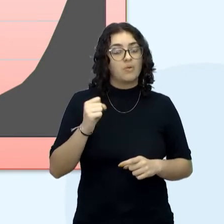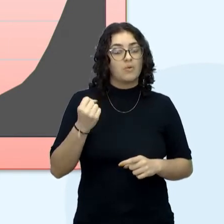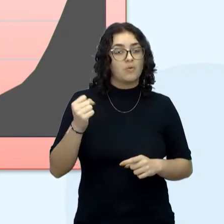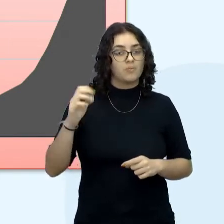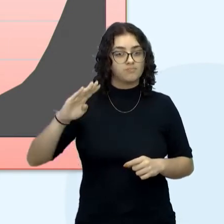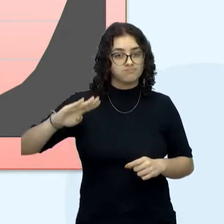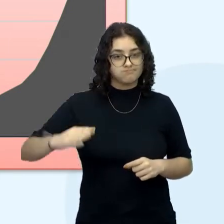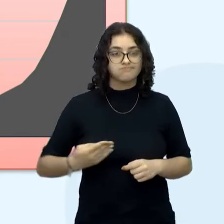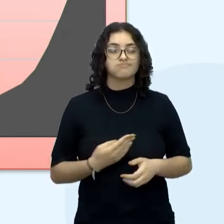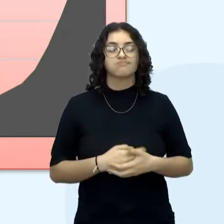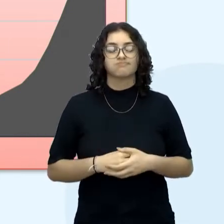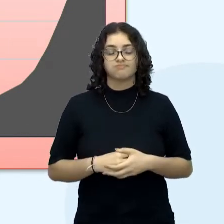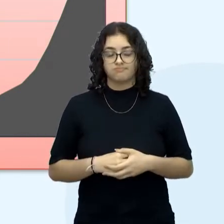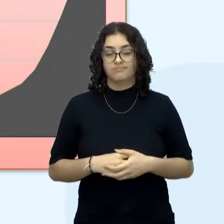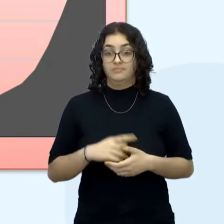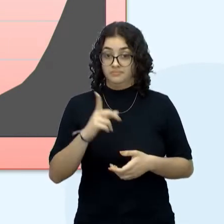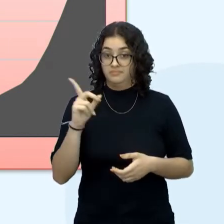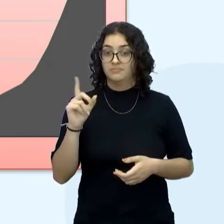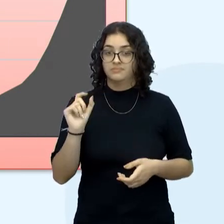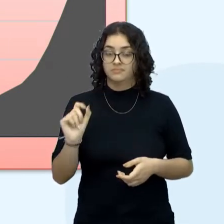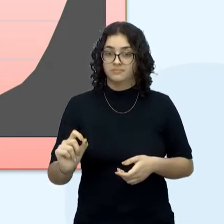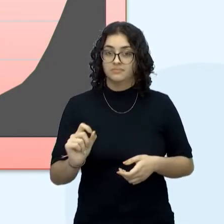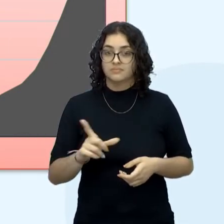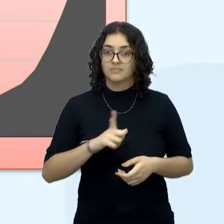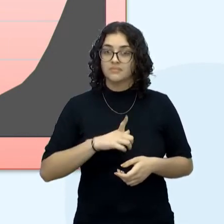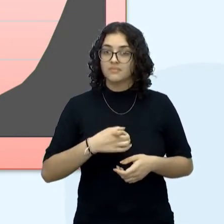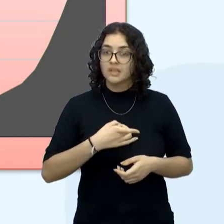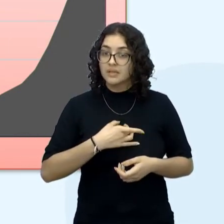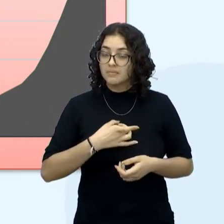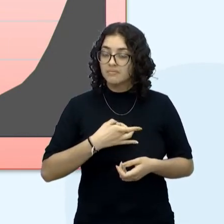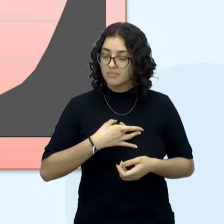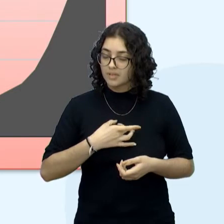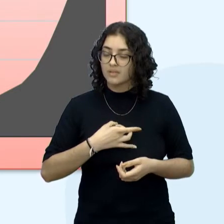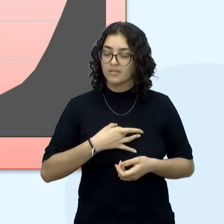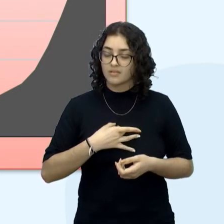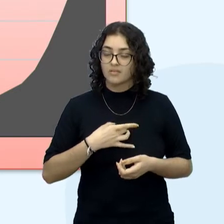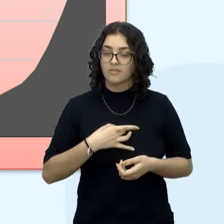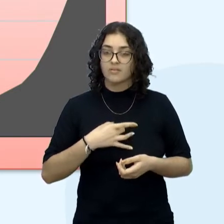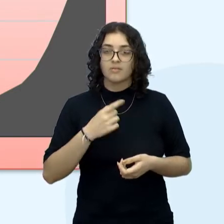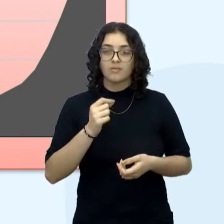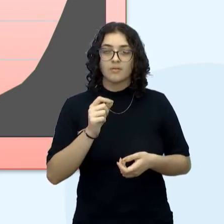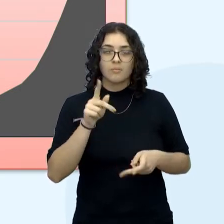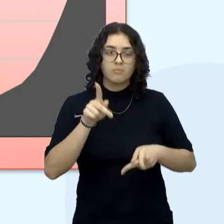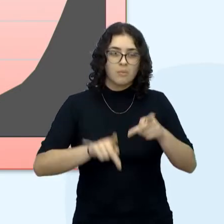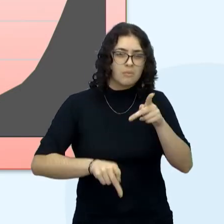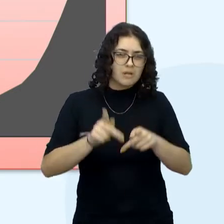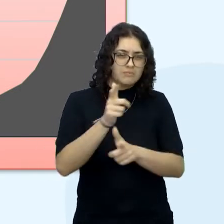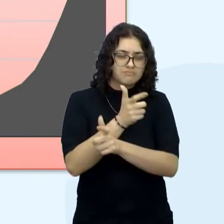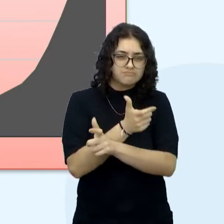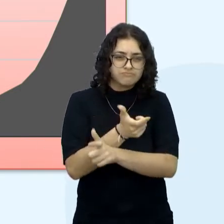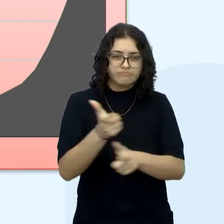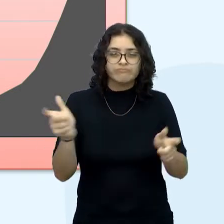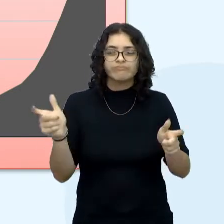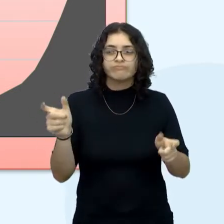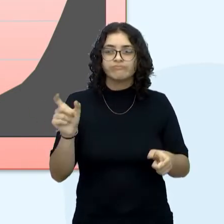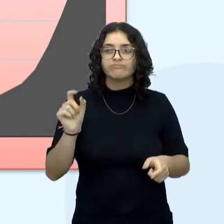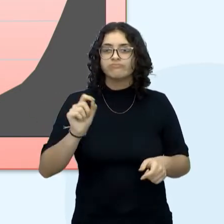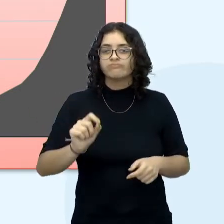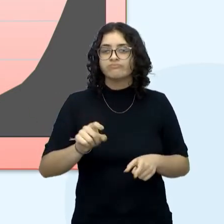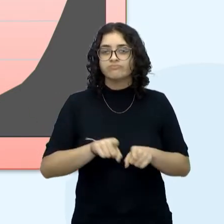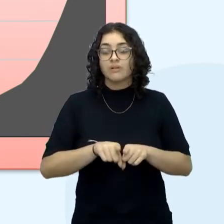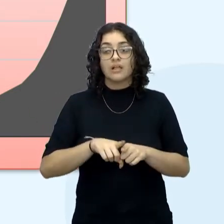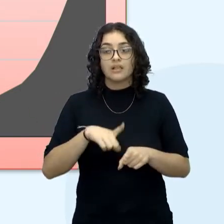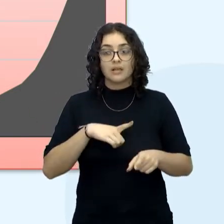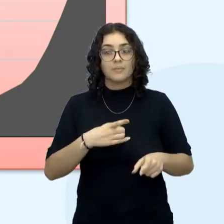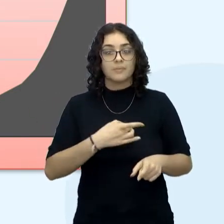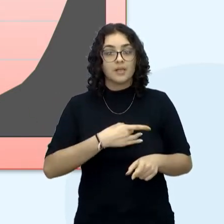né? Então é daí que vem esse medo tão grande, né, de uma superpopulação, esse medo que existe, né,